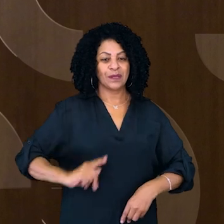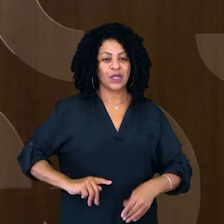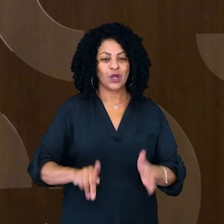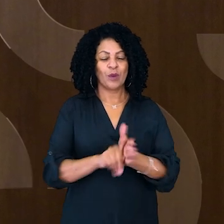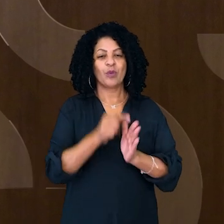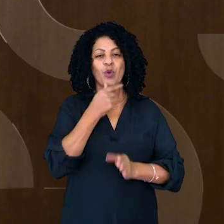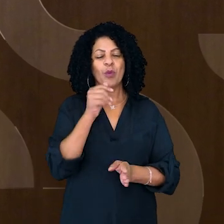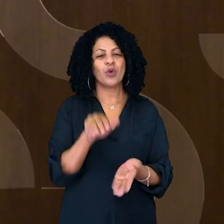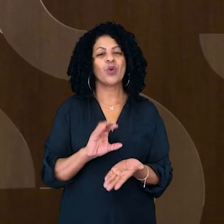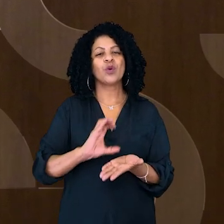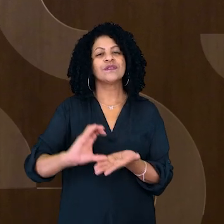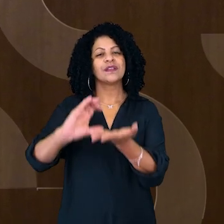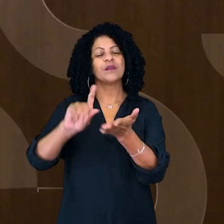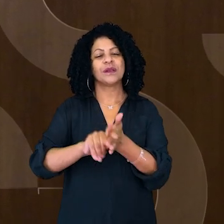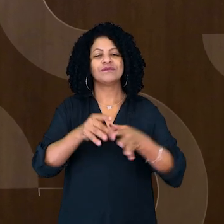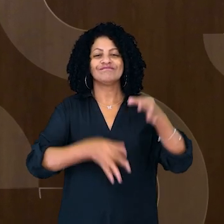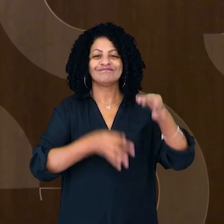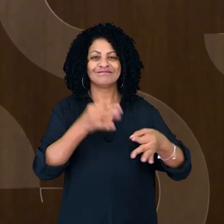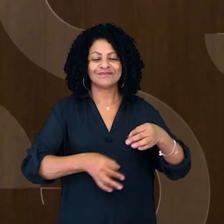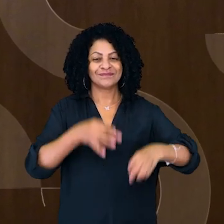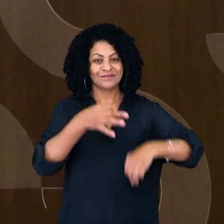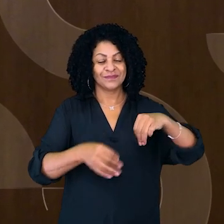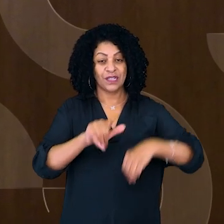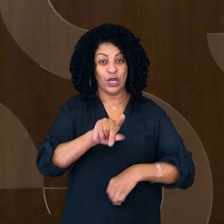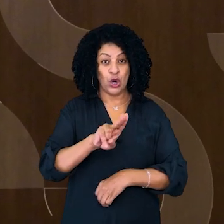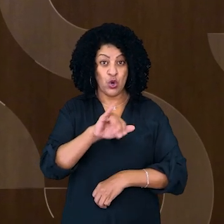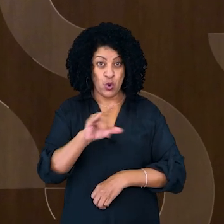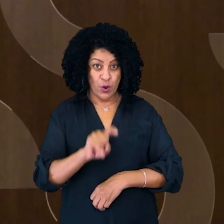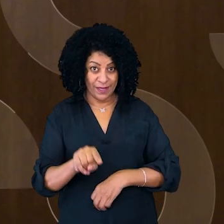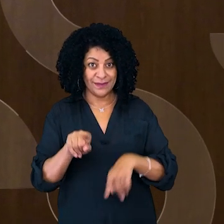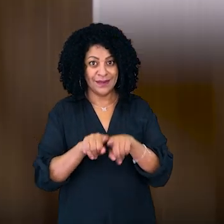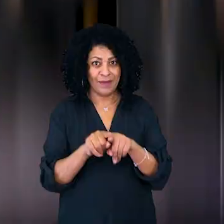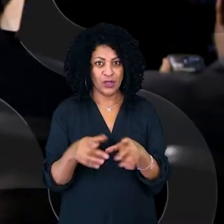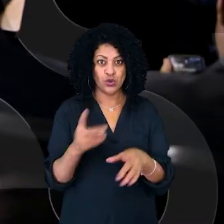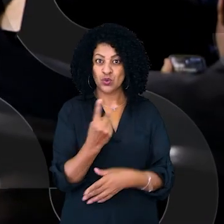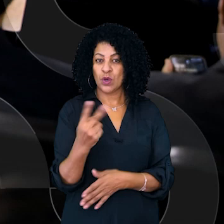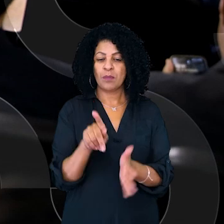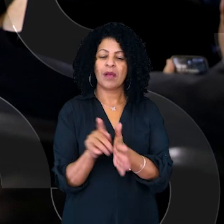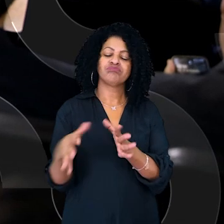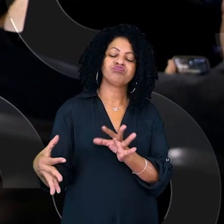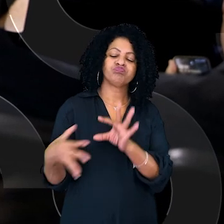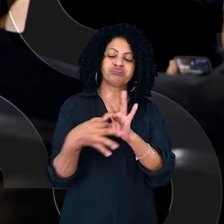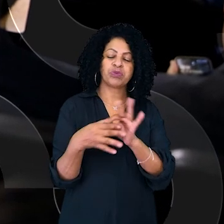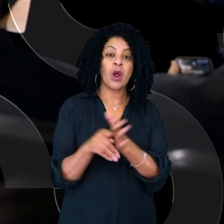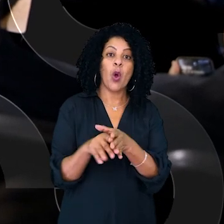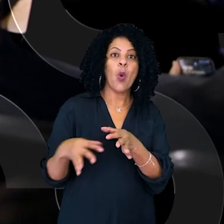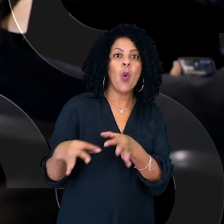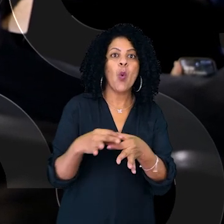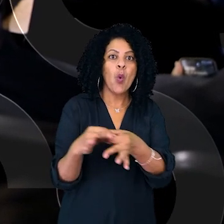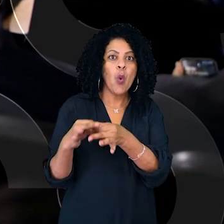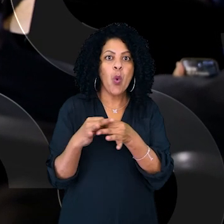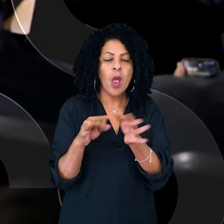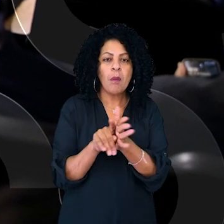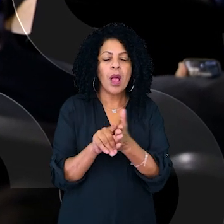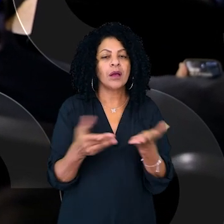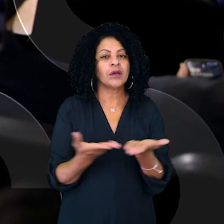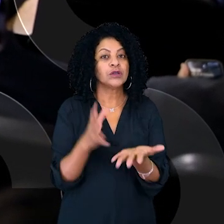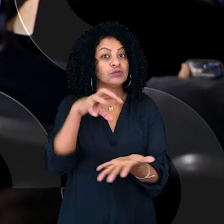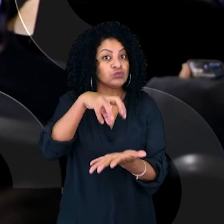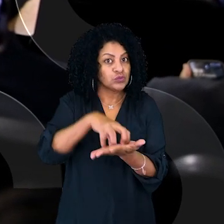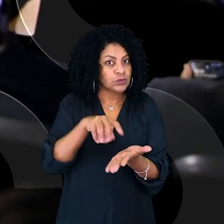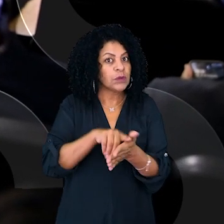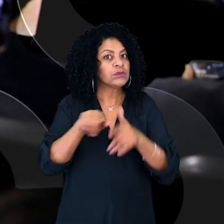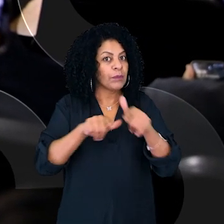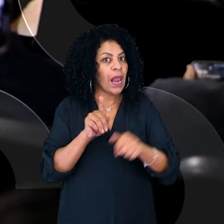Tribunal Federal e do Conselho Nacional de Justiça, ministro Luiz Roberto Barroso, se reuniram com presidentes e corregedores dos tribunais regionais